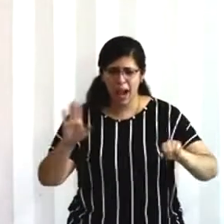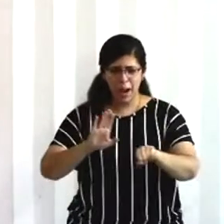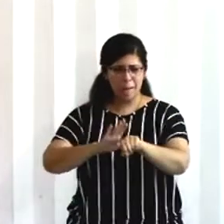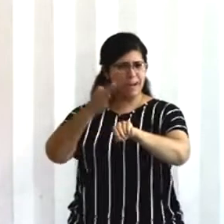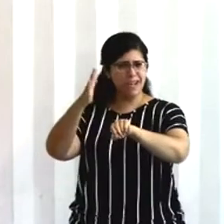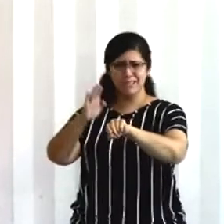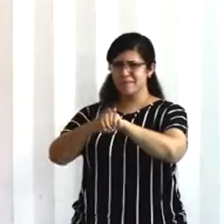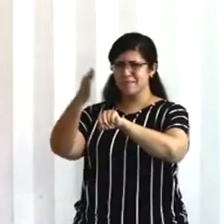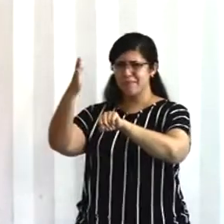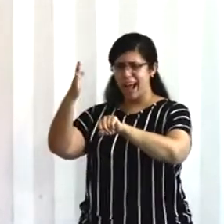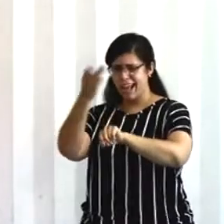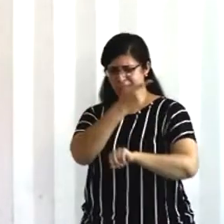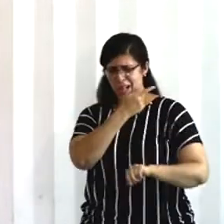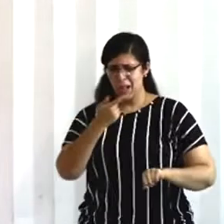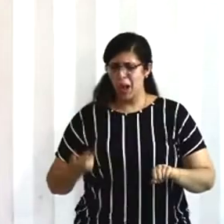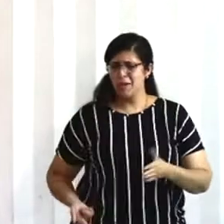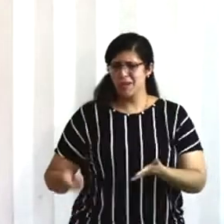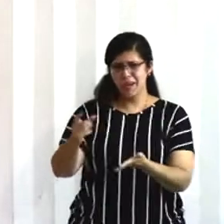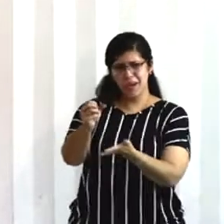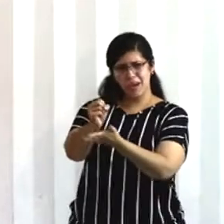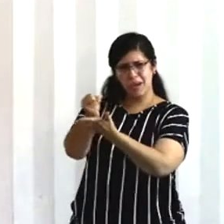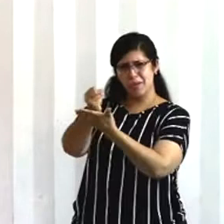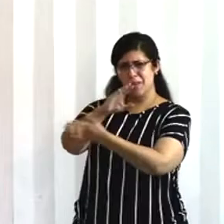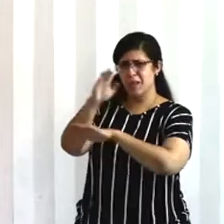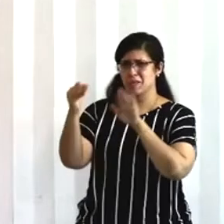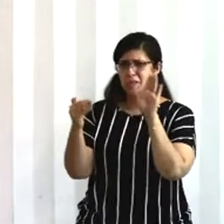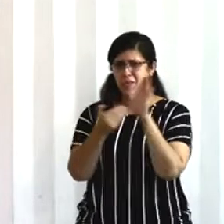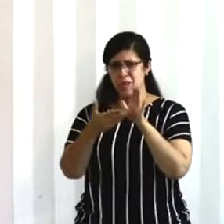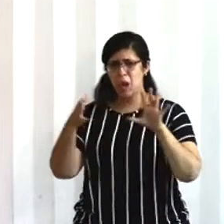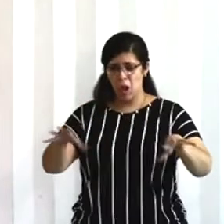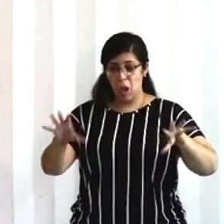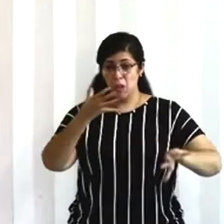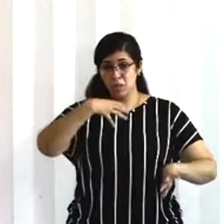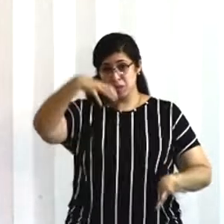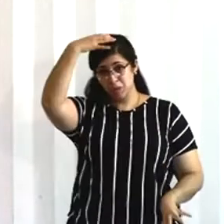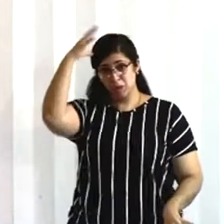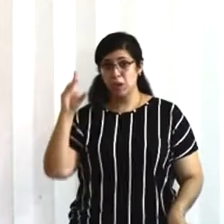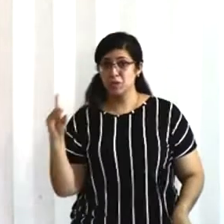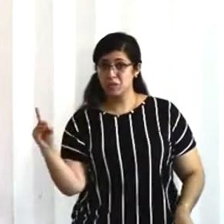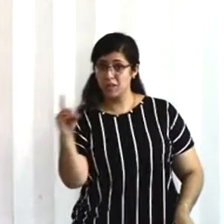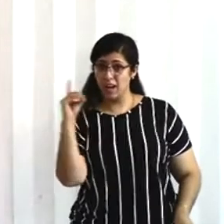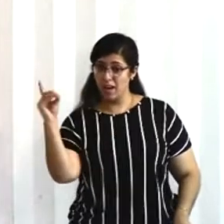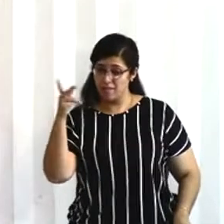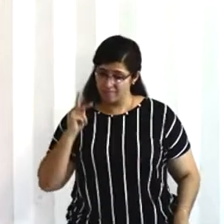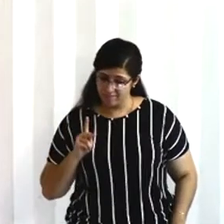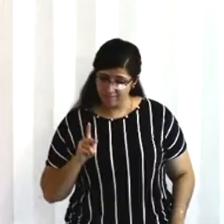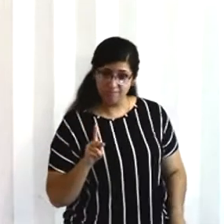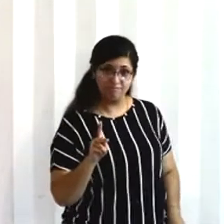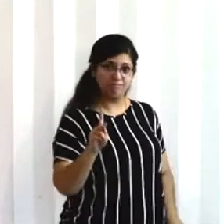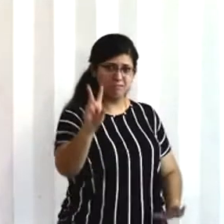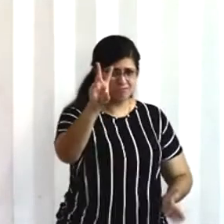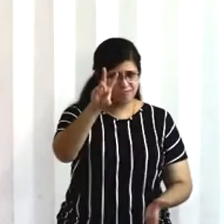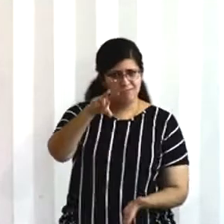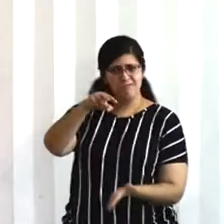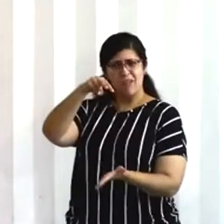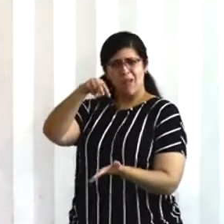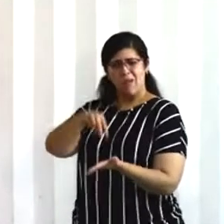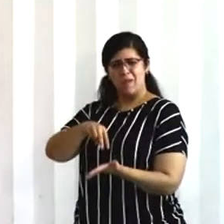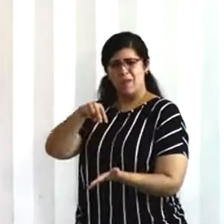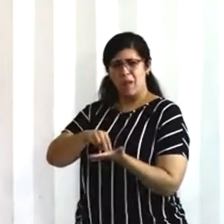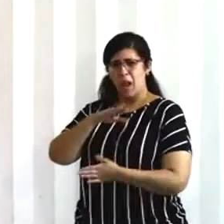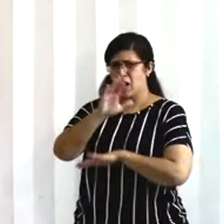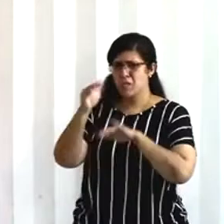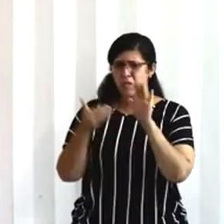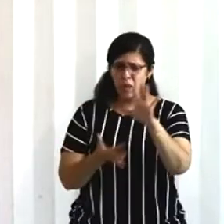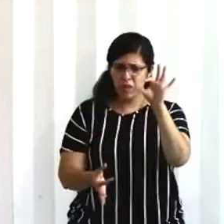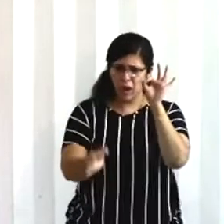venha a paz, enfim, sobre o trono de Davi e sobre o seu reino, para o estabelecer e o firmar mediante o juízo e a